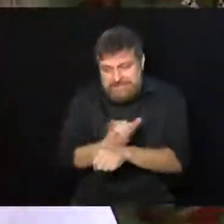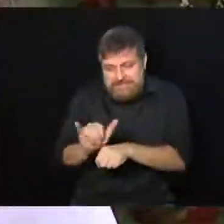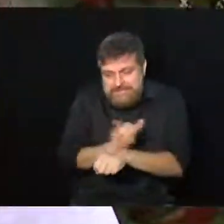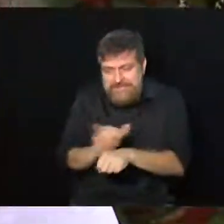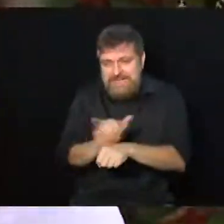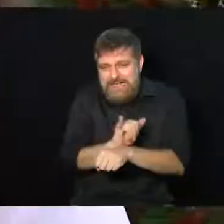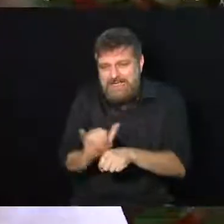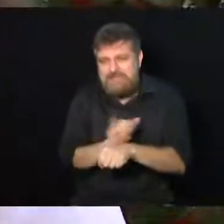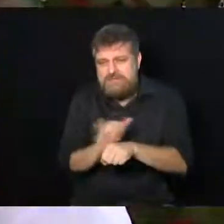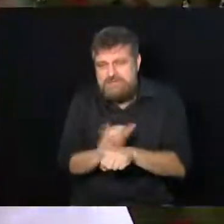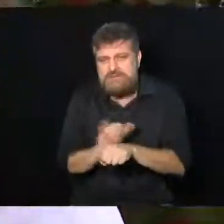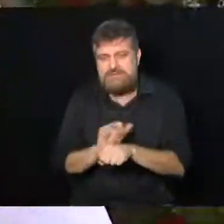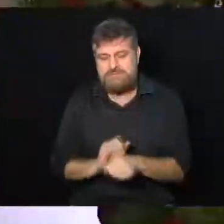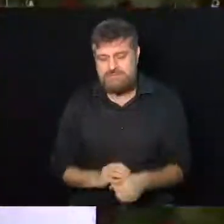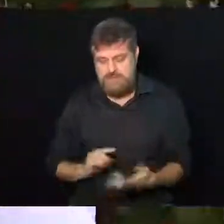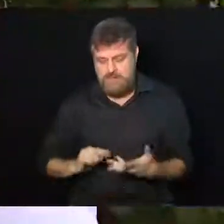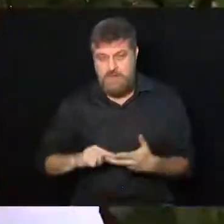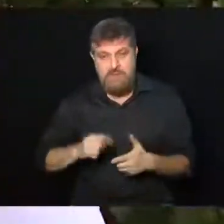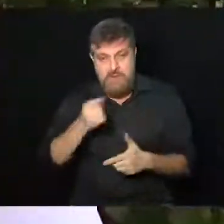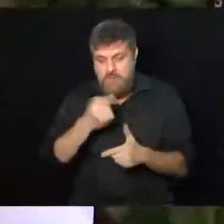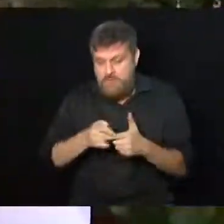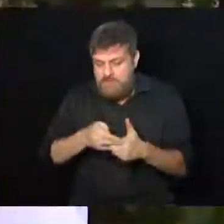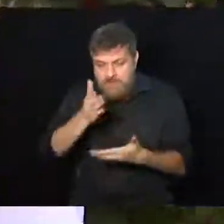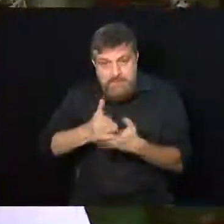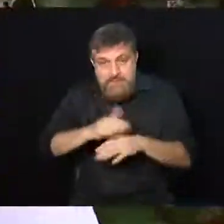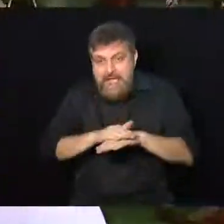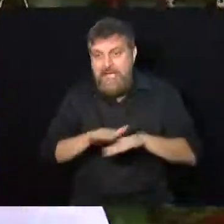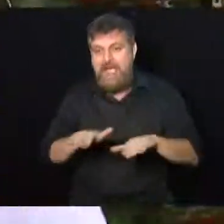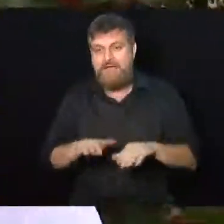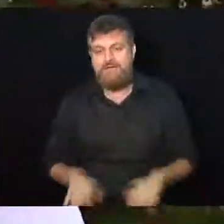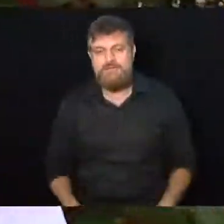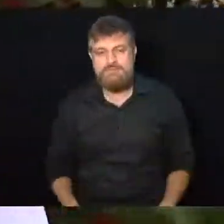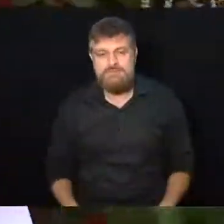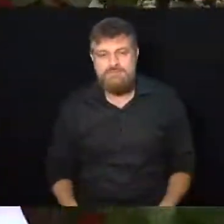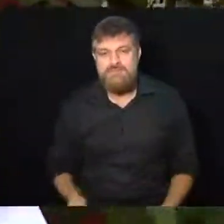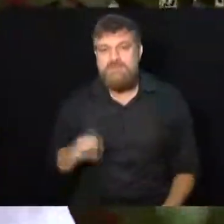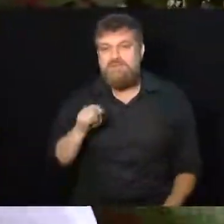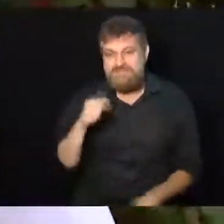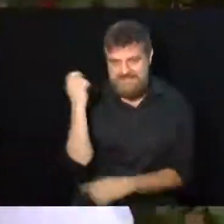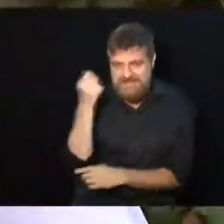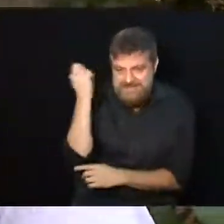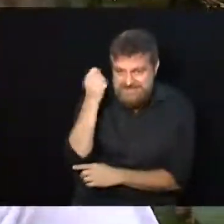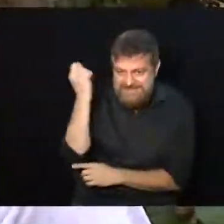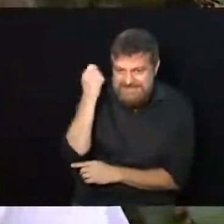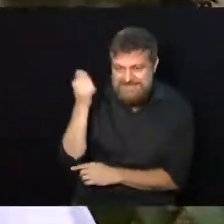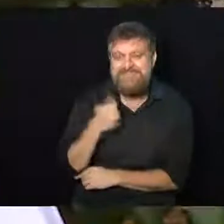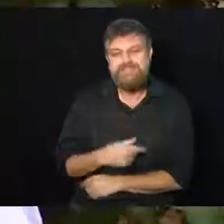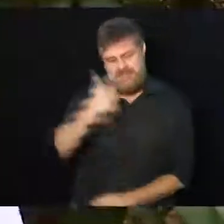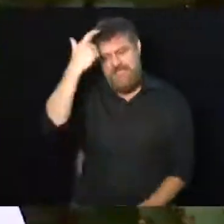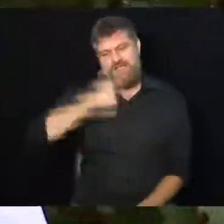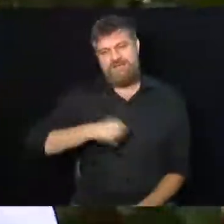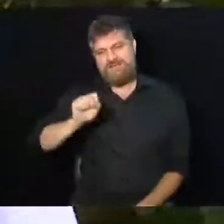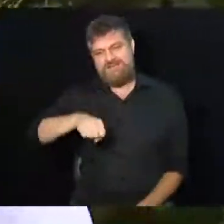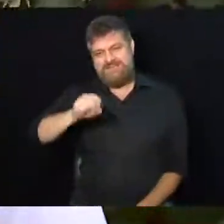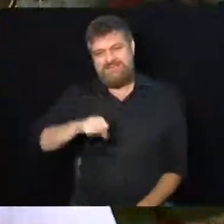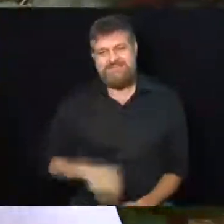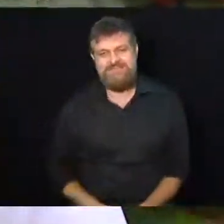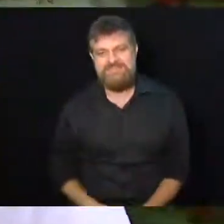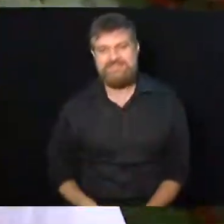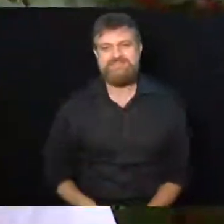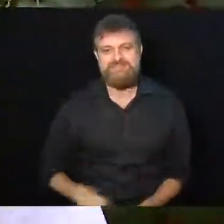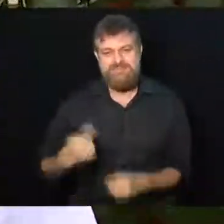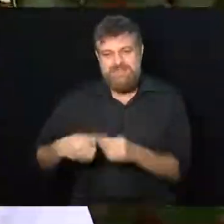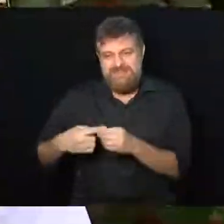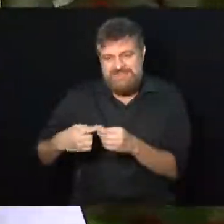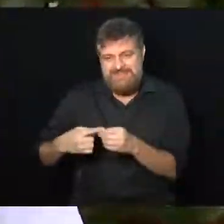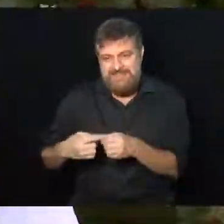estratégias para suprir essas necessidades aí do bairro. E esse sotaque é do Rio Grande do Sul? Isso, sou gaúcha. Que cidade? De Horizontina.